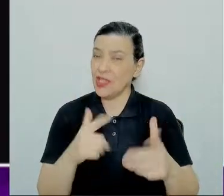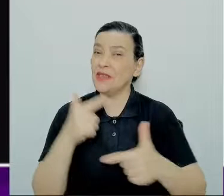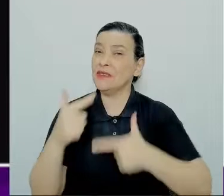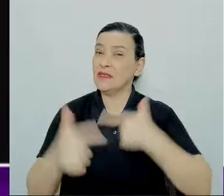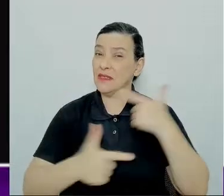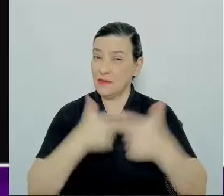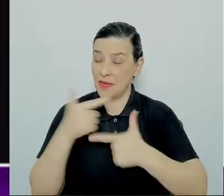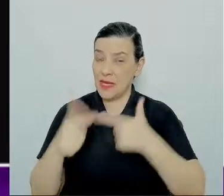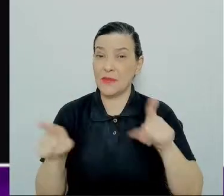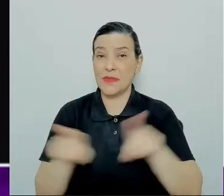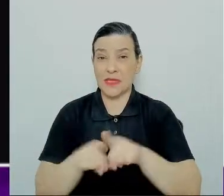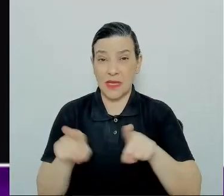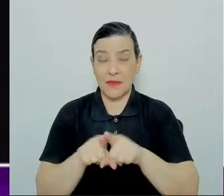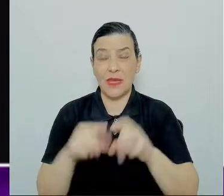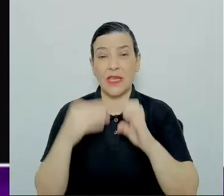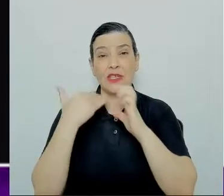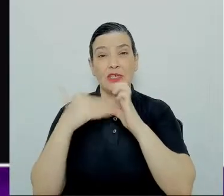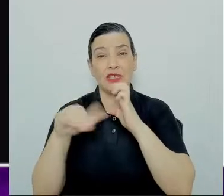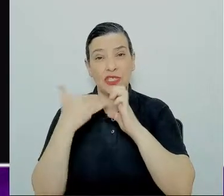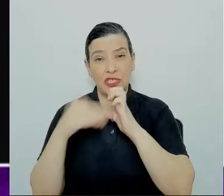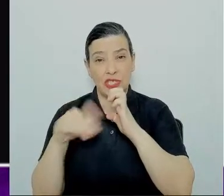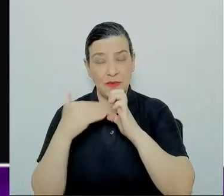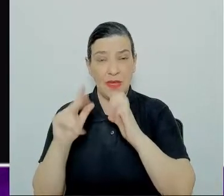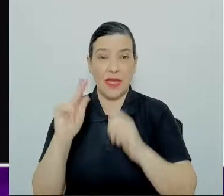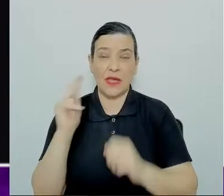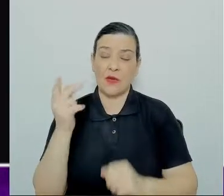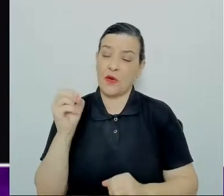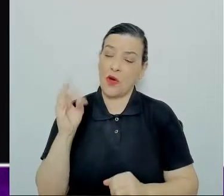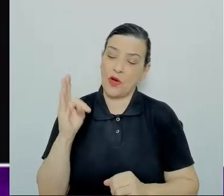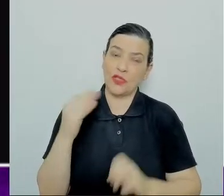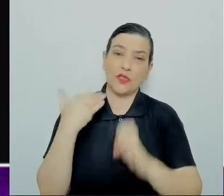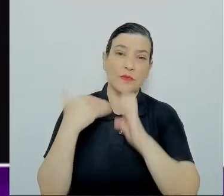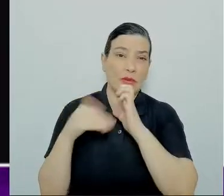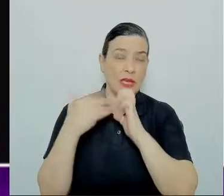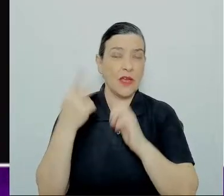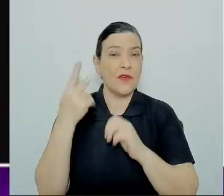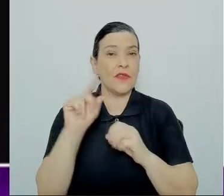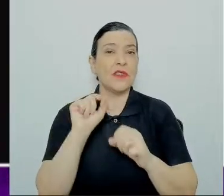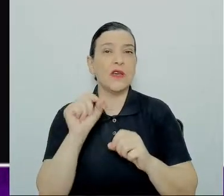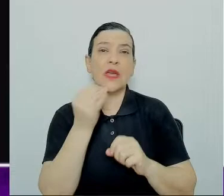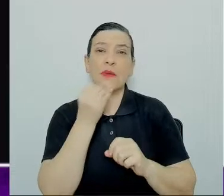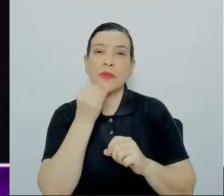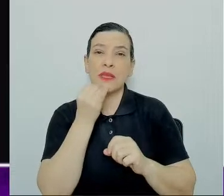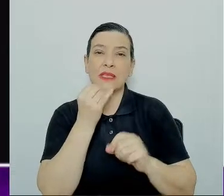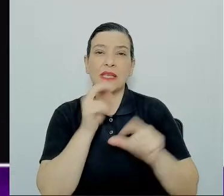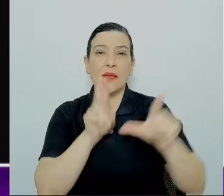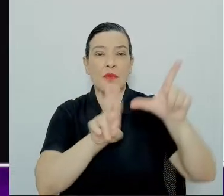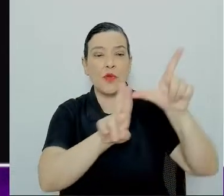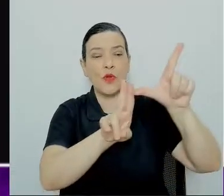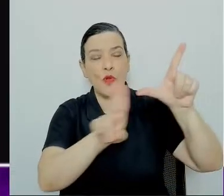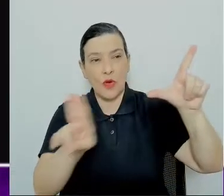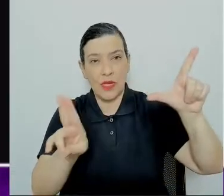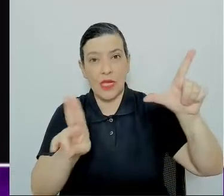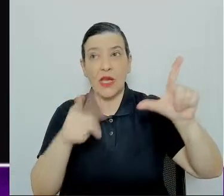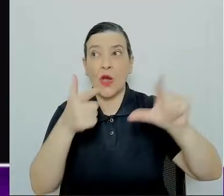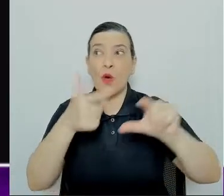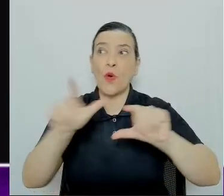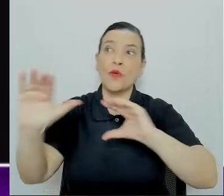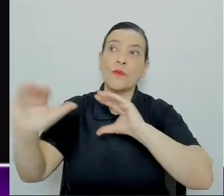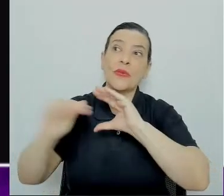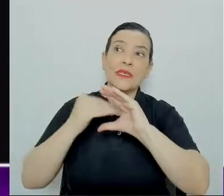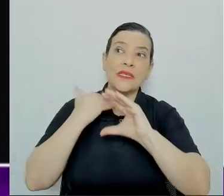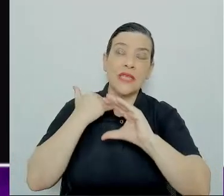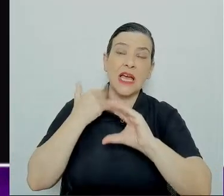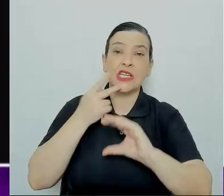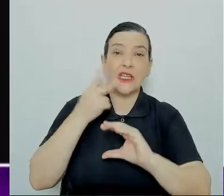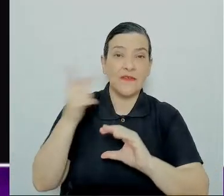com um Gmail, com um Hotmail, onde você faz o login em um computador diferente e vem uma mensagem para você pedindo para